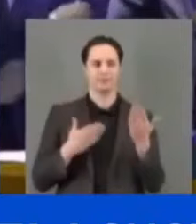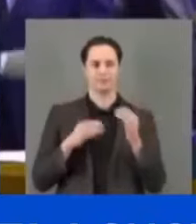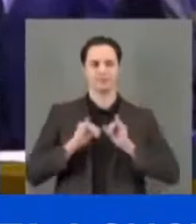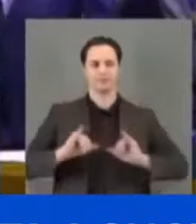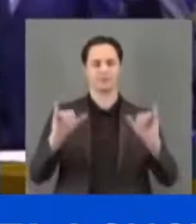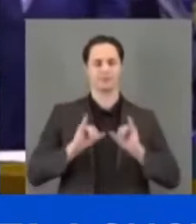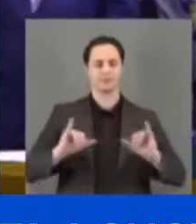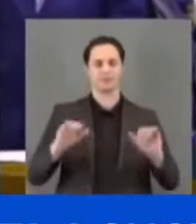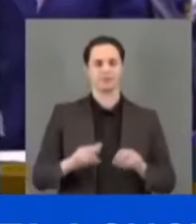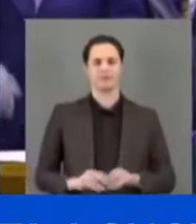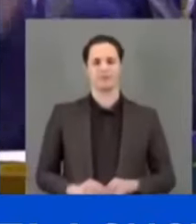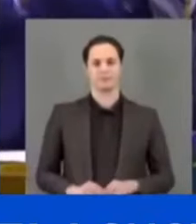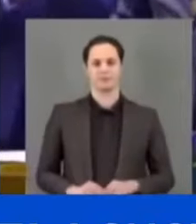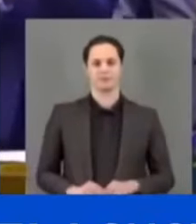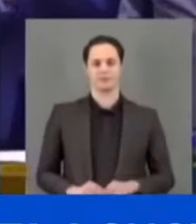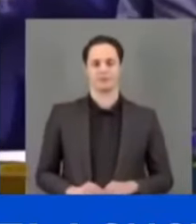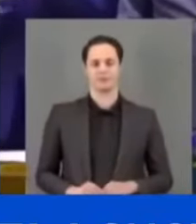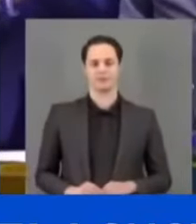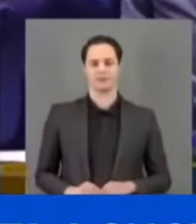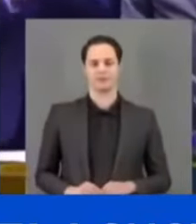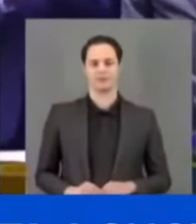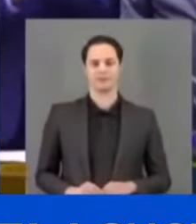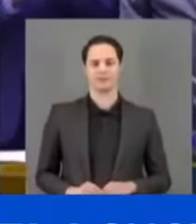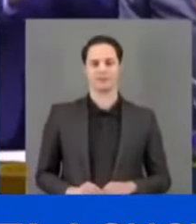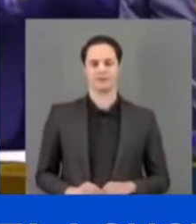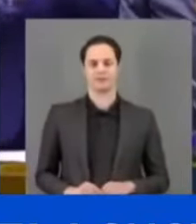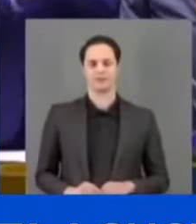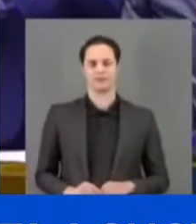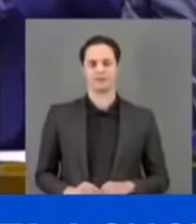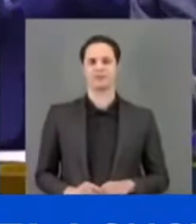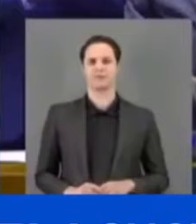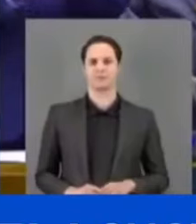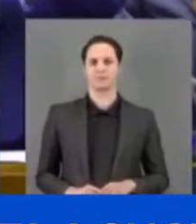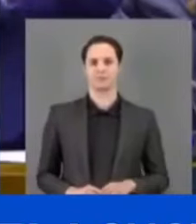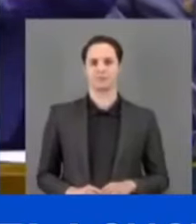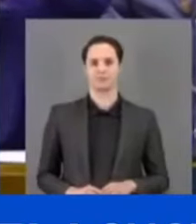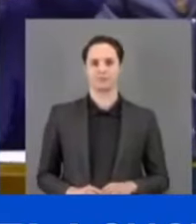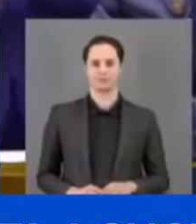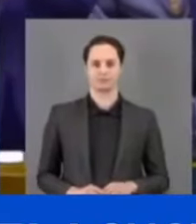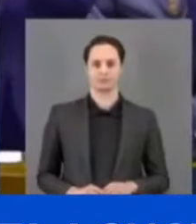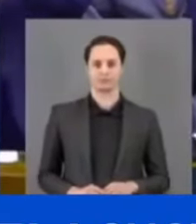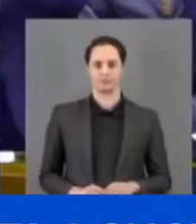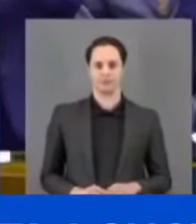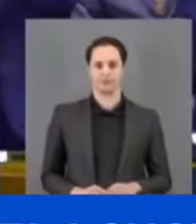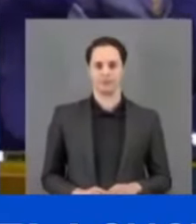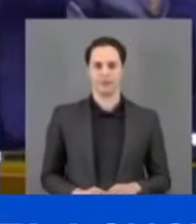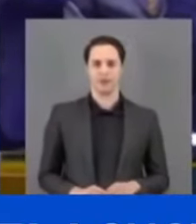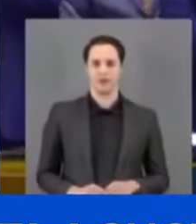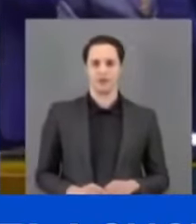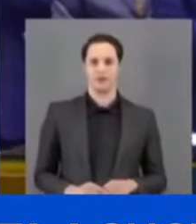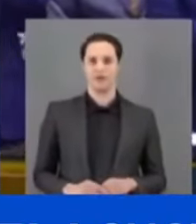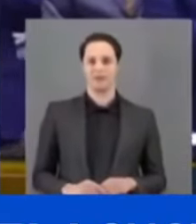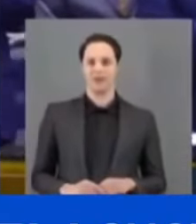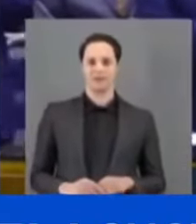Do plenário estão acabando, ele vai ter que voltar para a parte de baixo e ele vai trabalhar ao mesmo tempo para não ver o poder